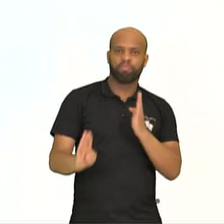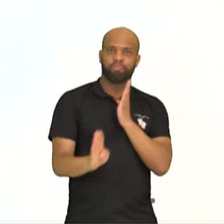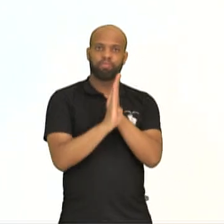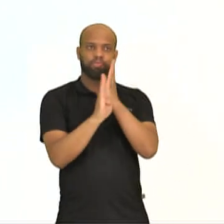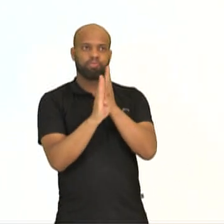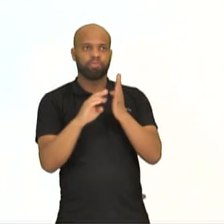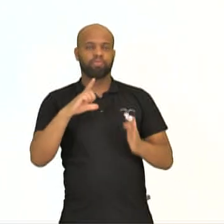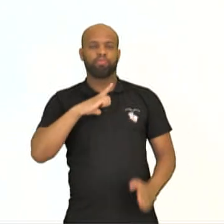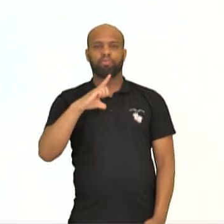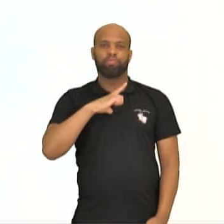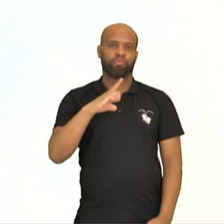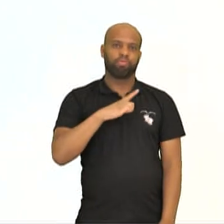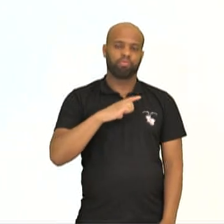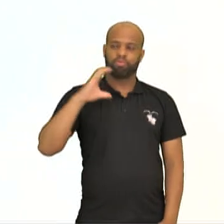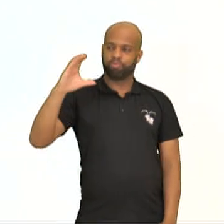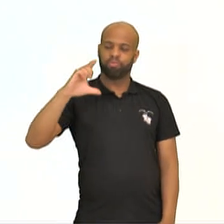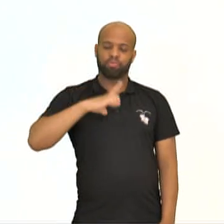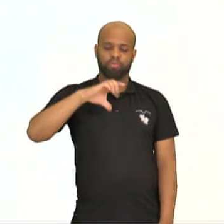por aí, tenho